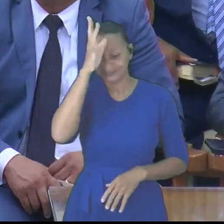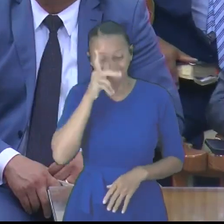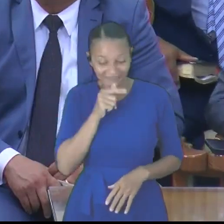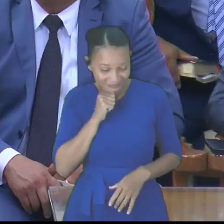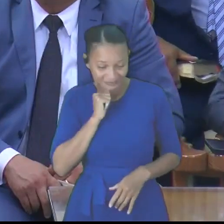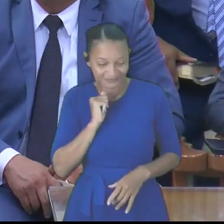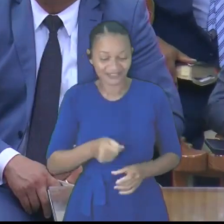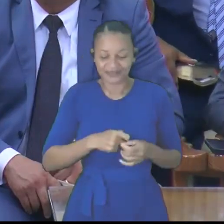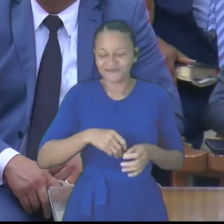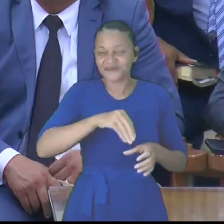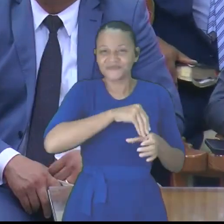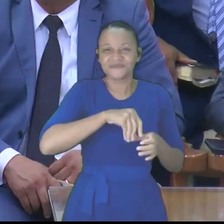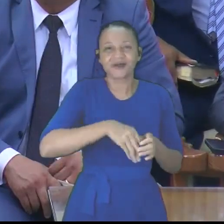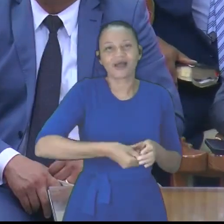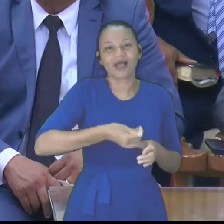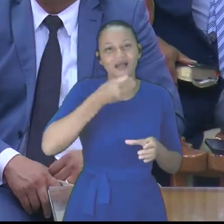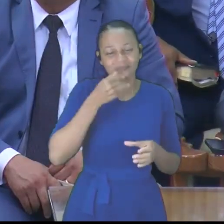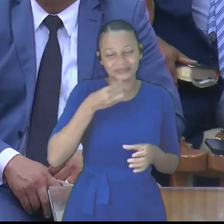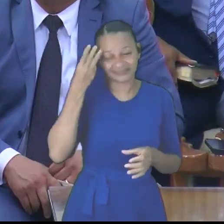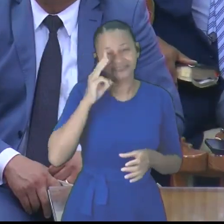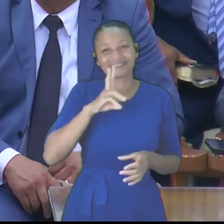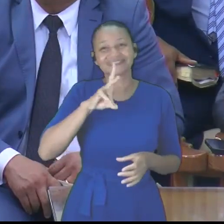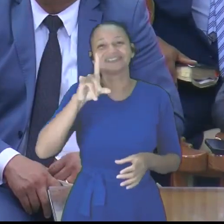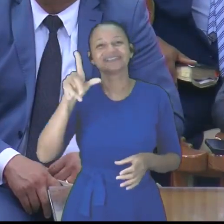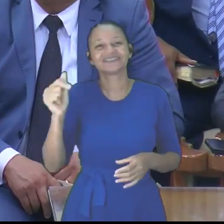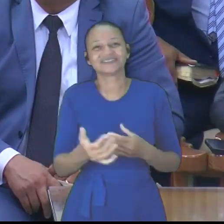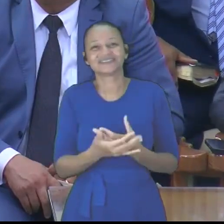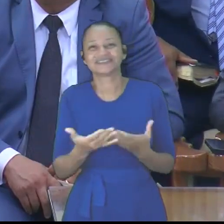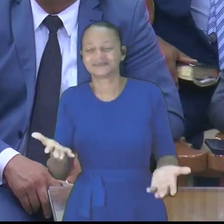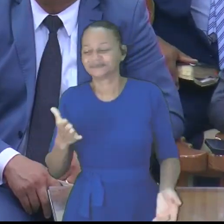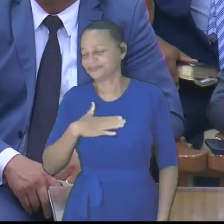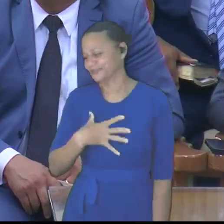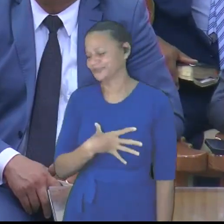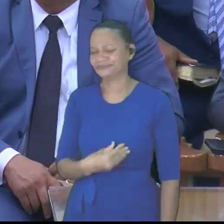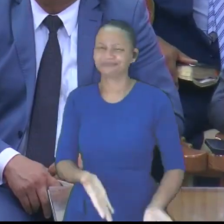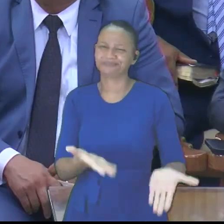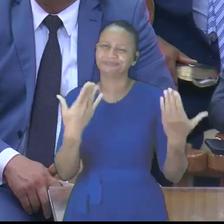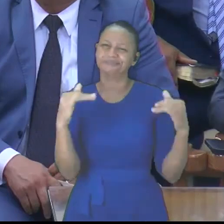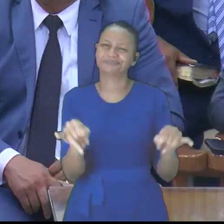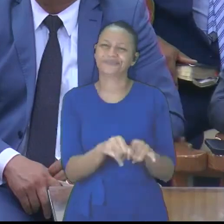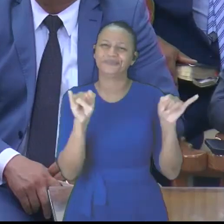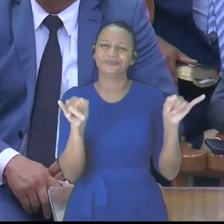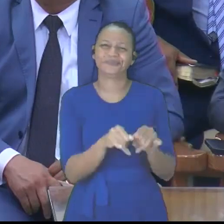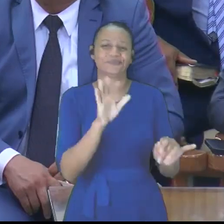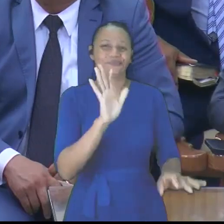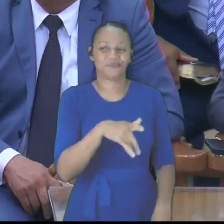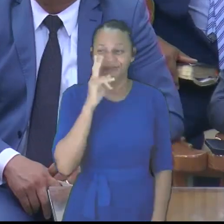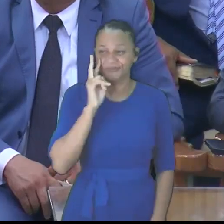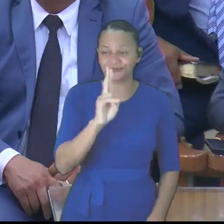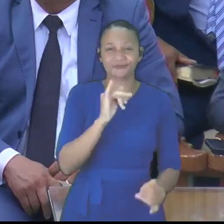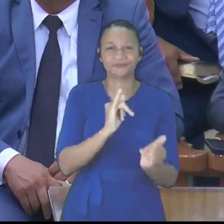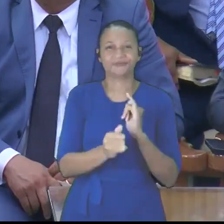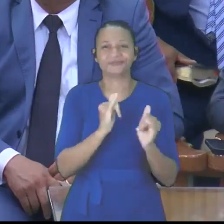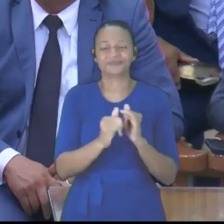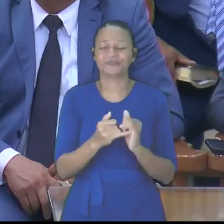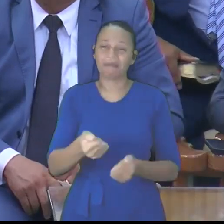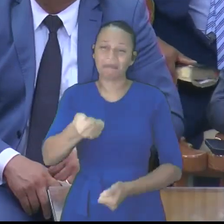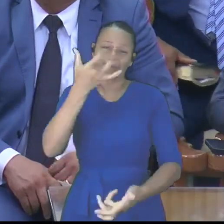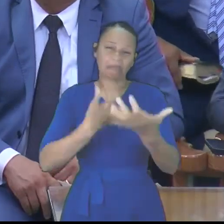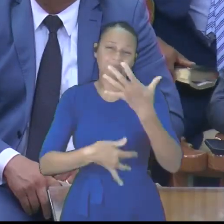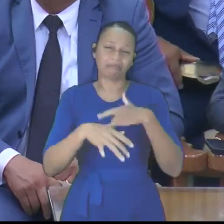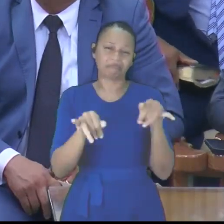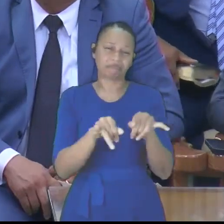farinha e comendo. Era 3 dias de viagem naquela época. Meu filho, deixe de sua besteira. Eu vejo na internet esse povo conversando essas